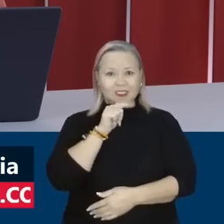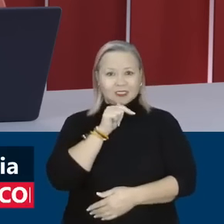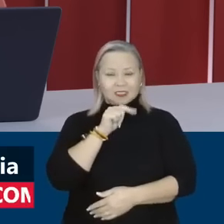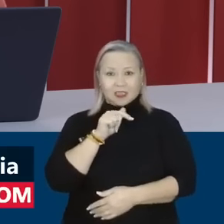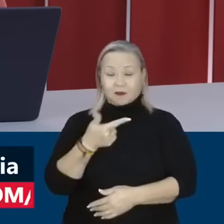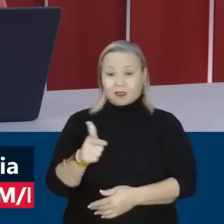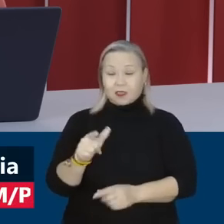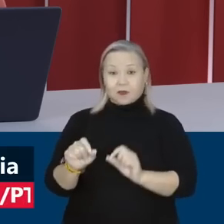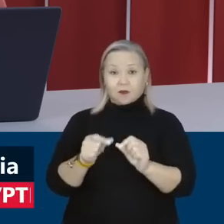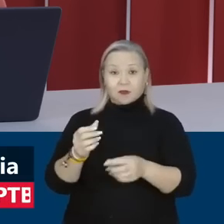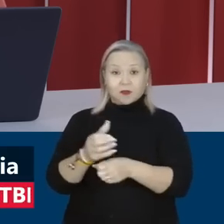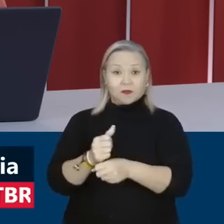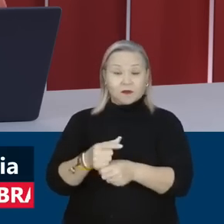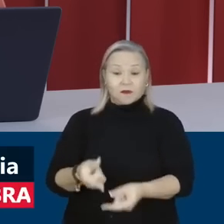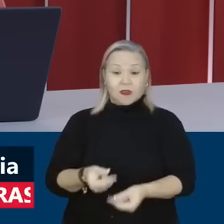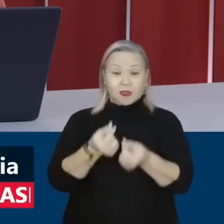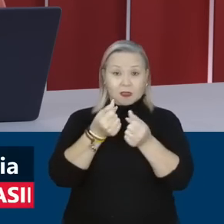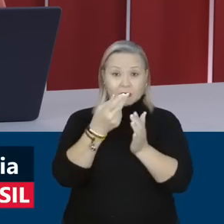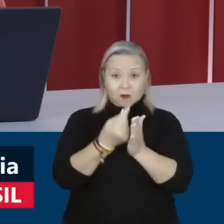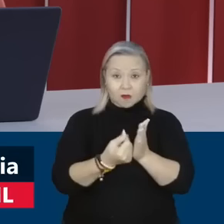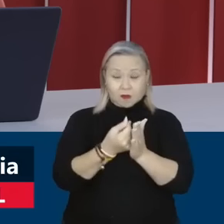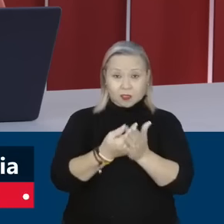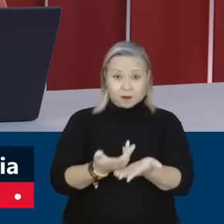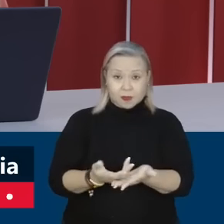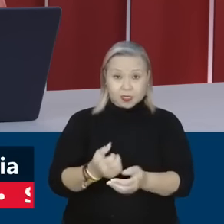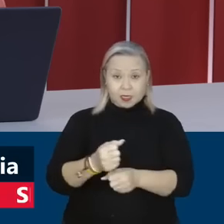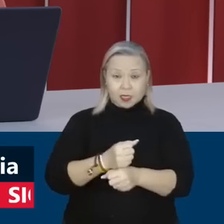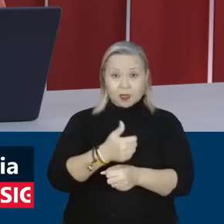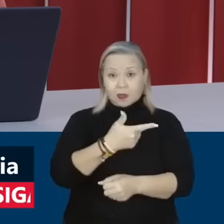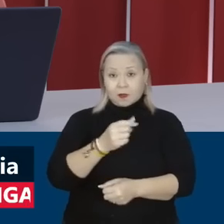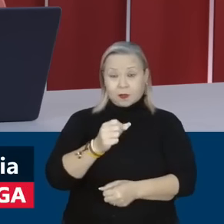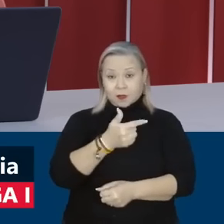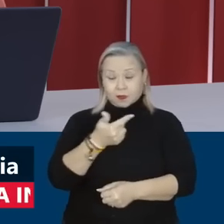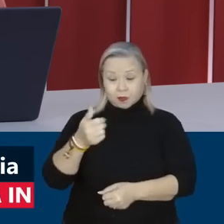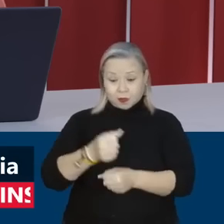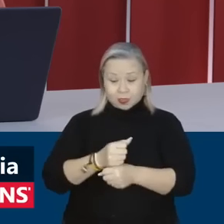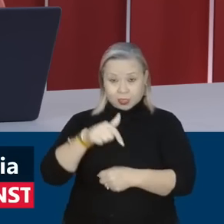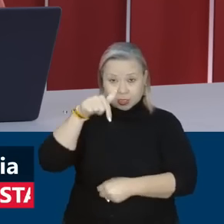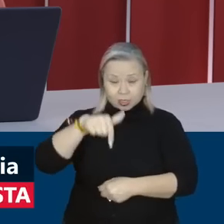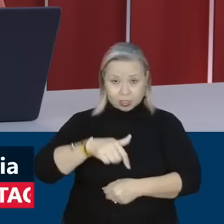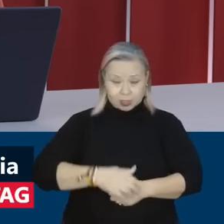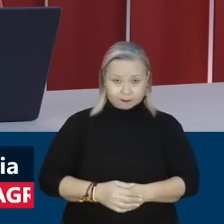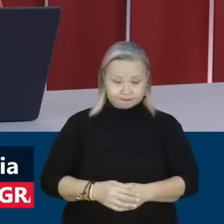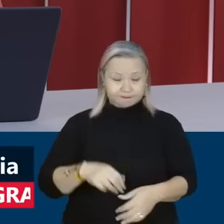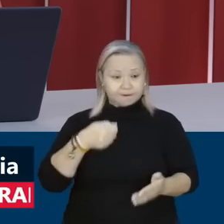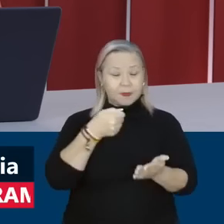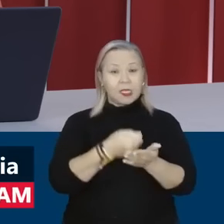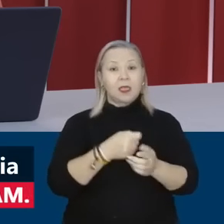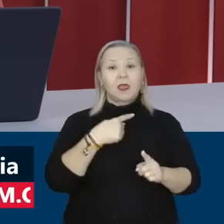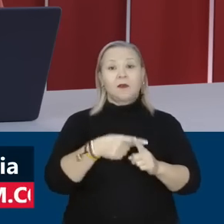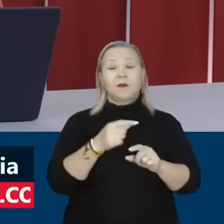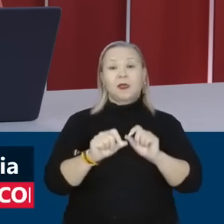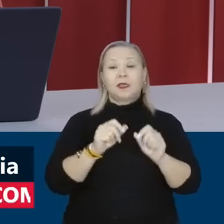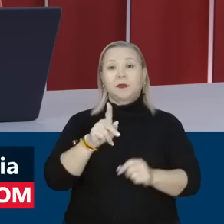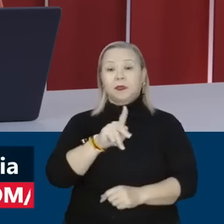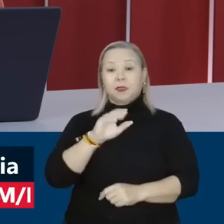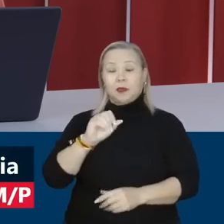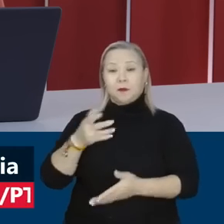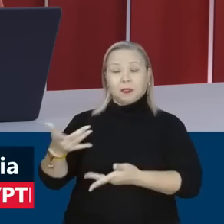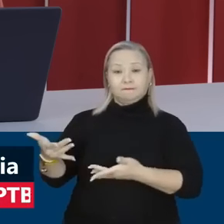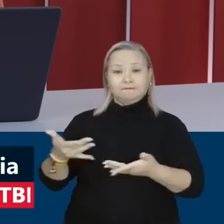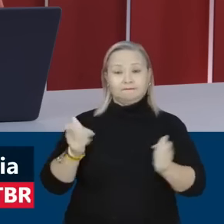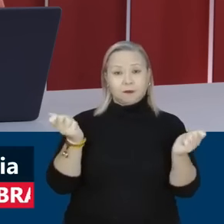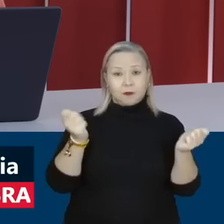essa recomposição ainda do orçamento para 2022. E o senhor tem afirmado também que a PEC traz em si a